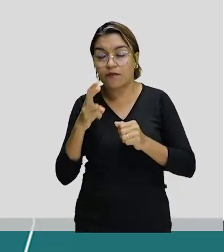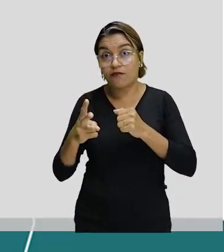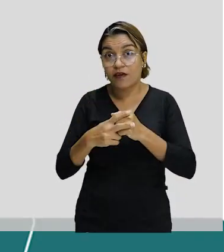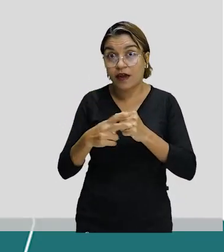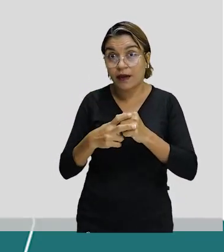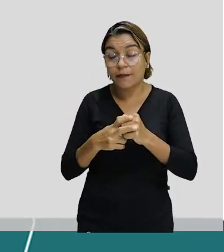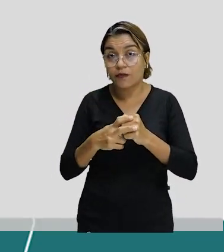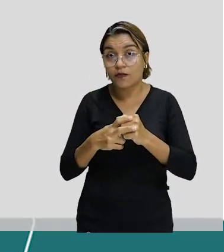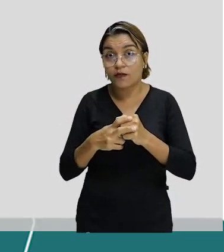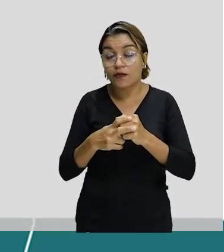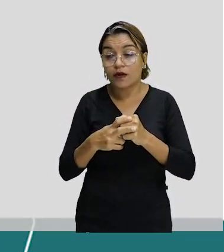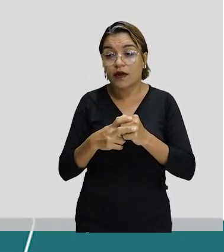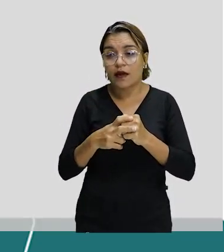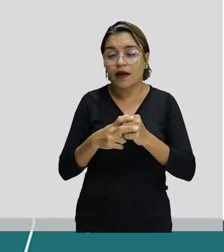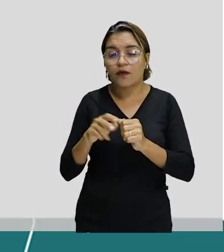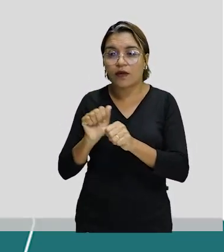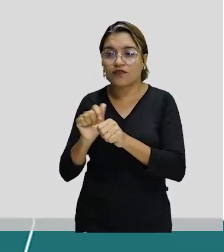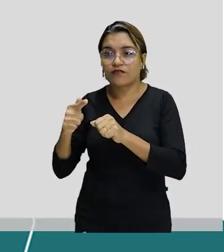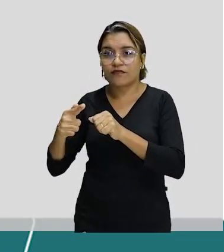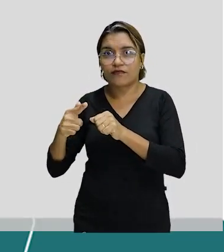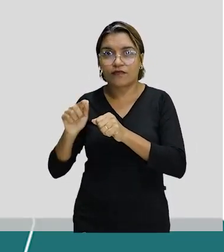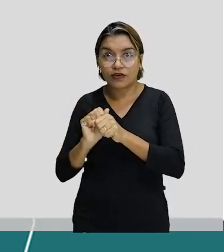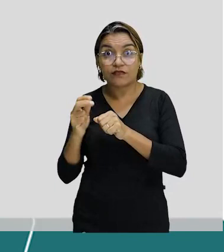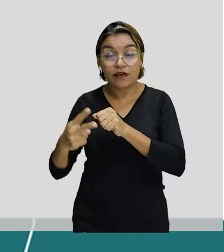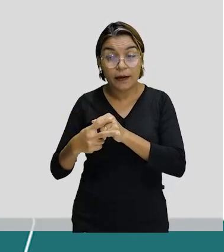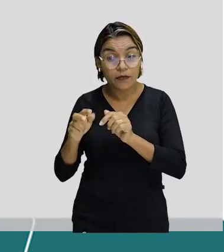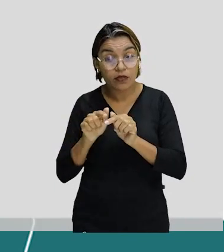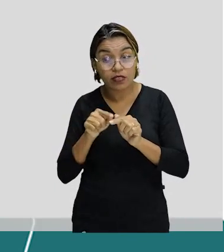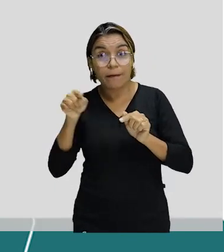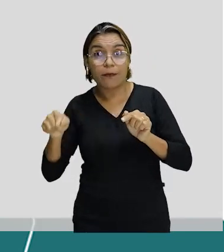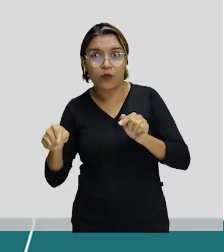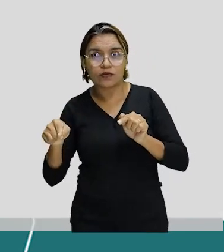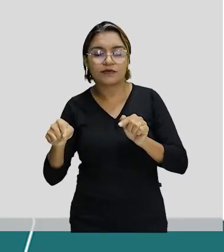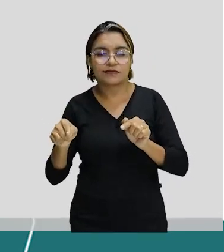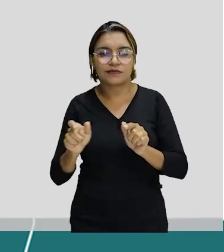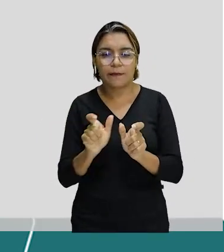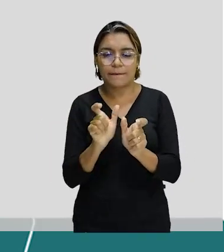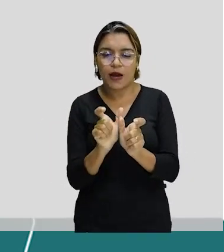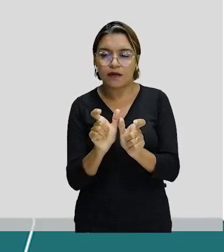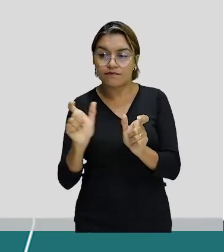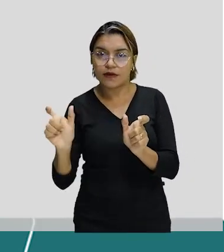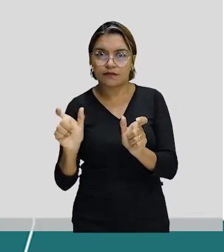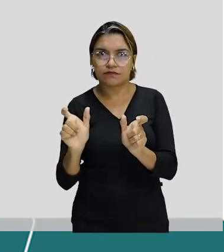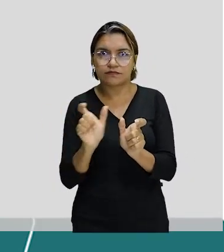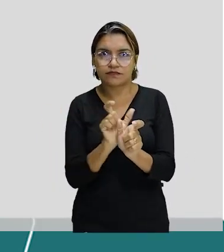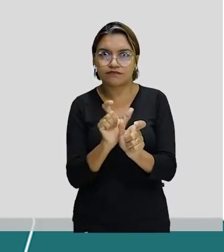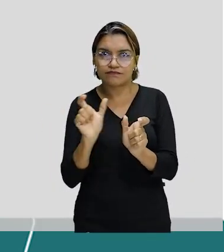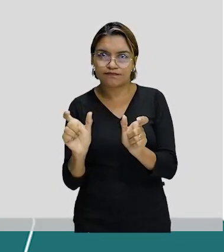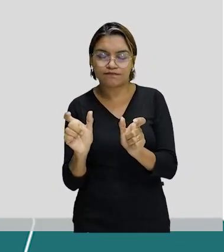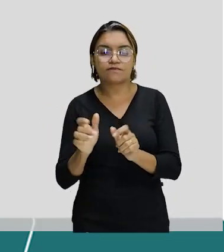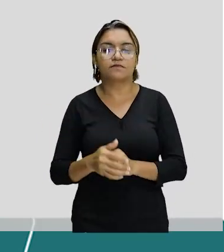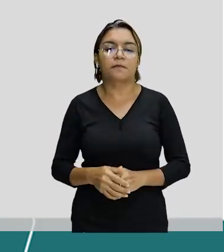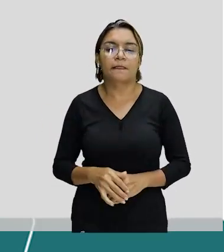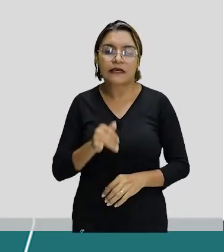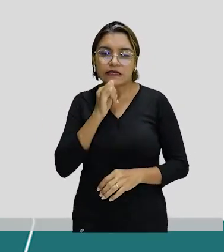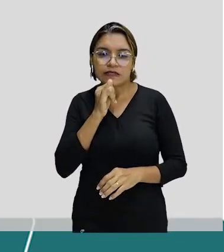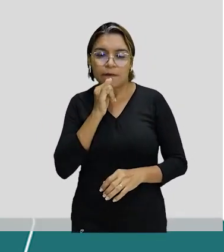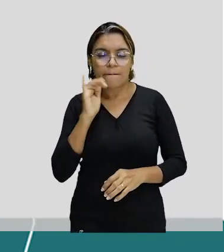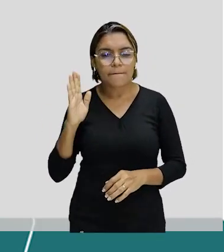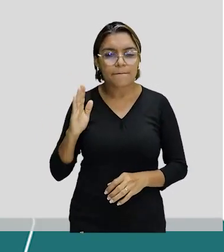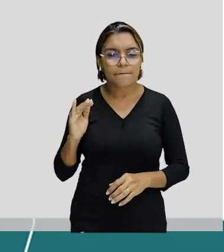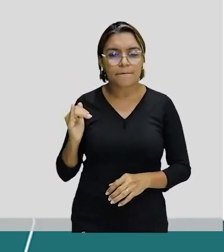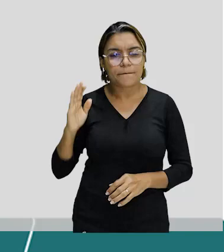são também verbos auxiliares, porque eles complementam o sentido de um verbo principal, quais são os principais verbos